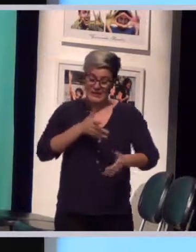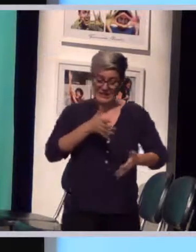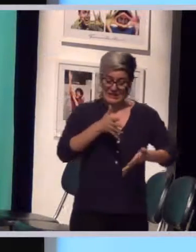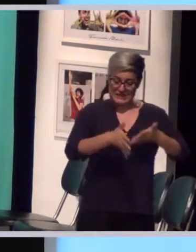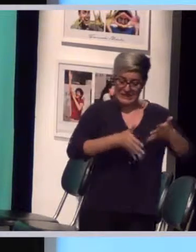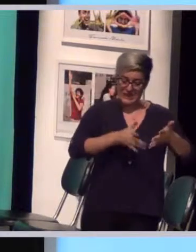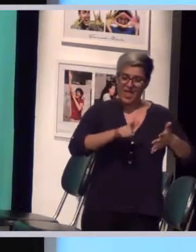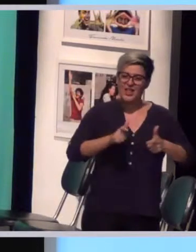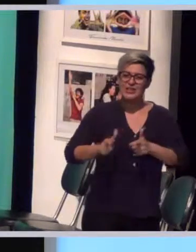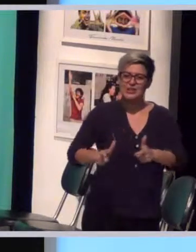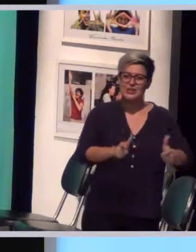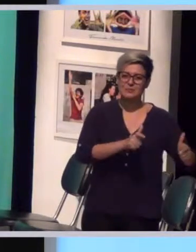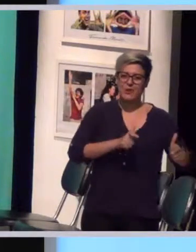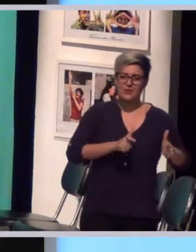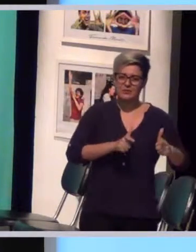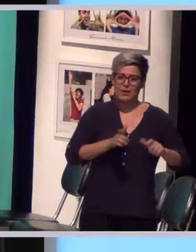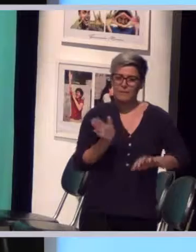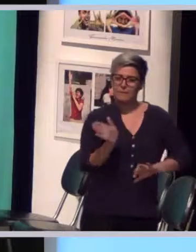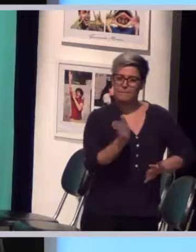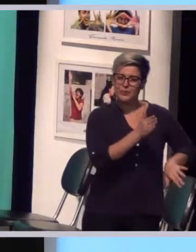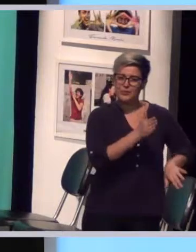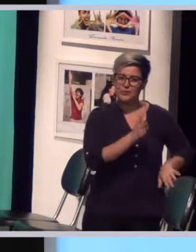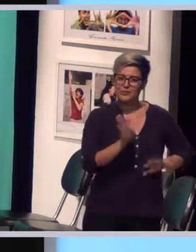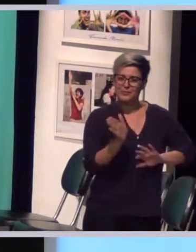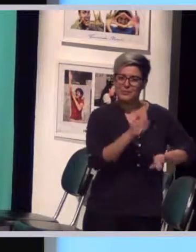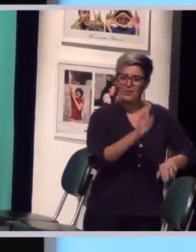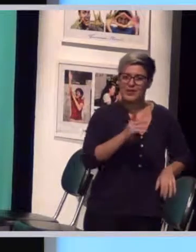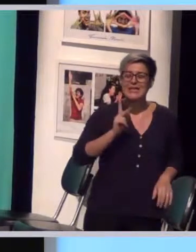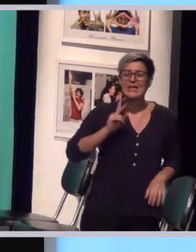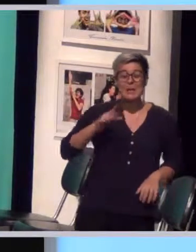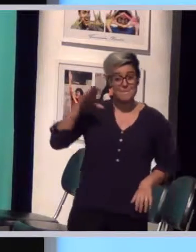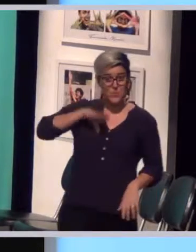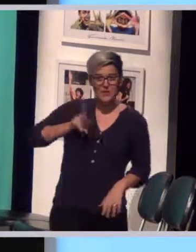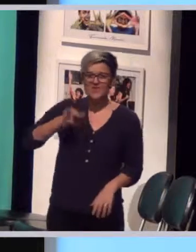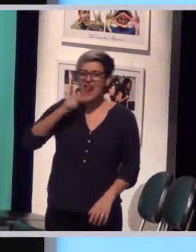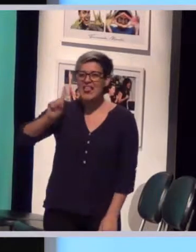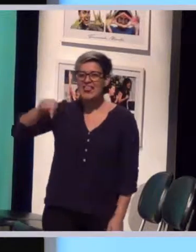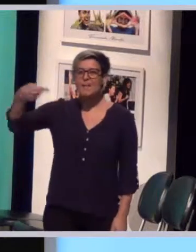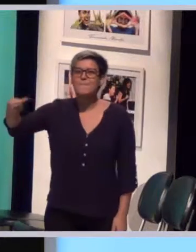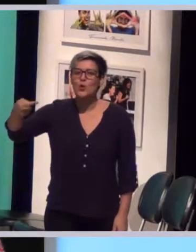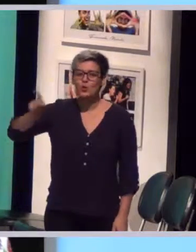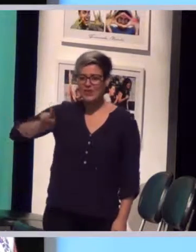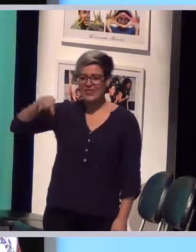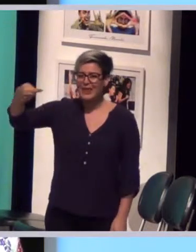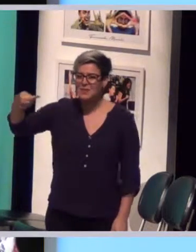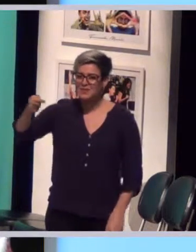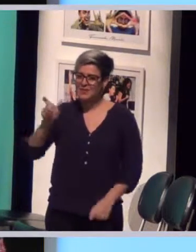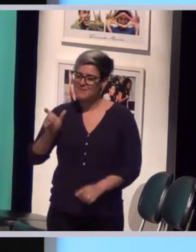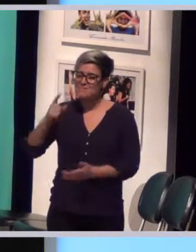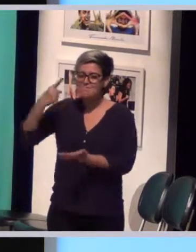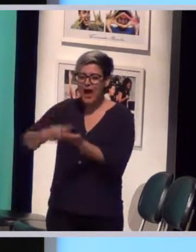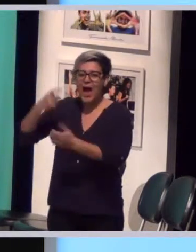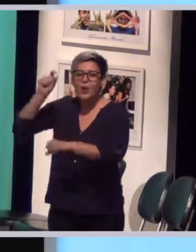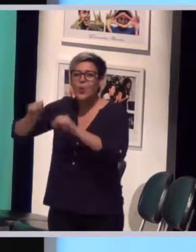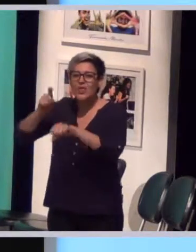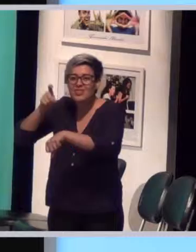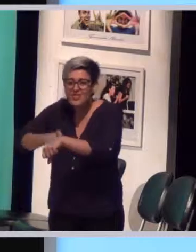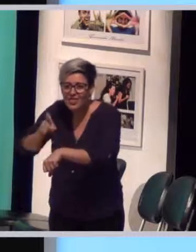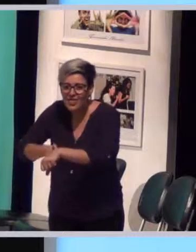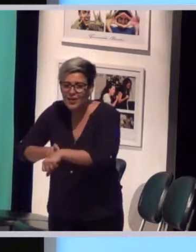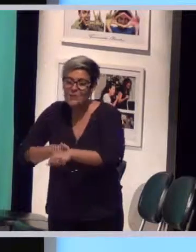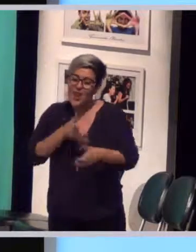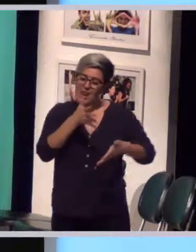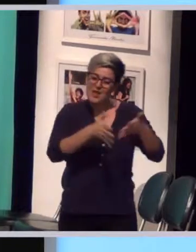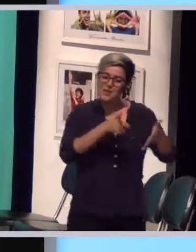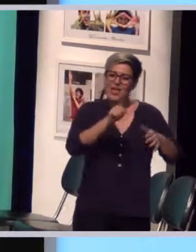mais no espaço. Né? A gente fala muito depois no português, né? Depois, aí depois, e isso já não é tão comum na língua de sinais,